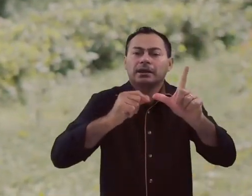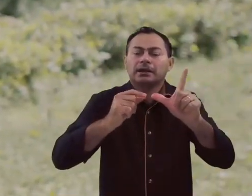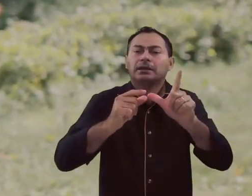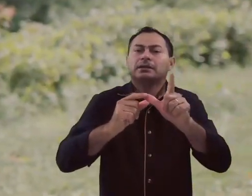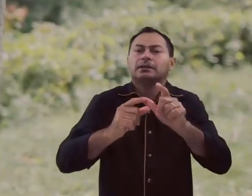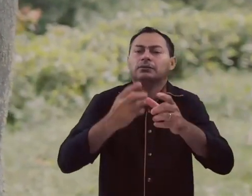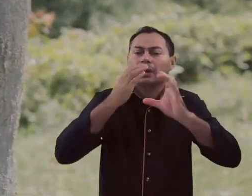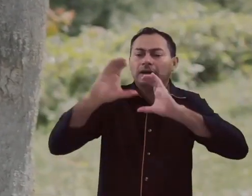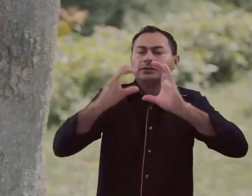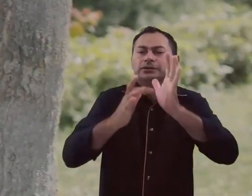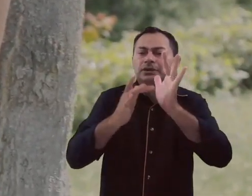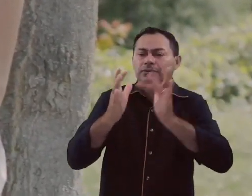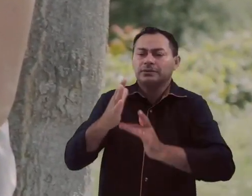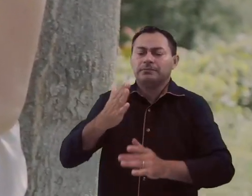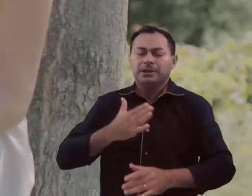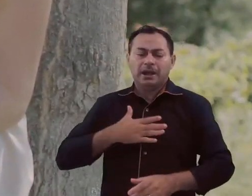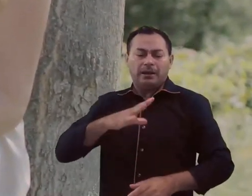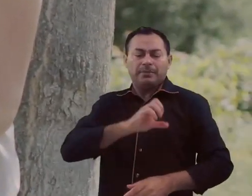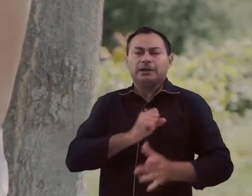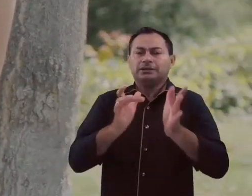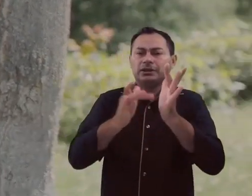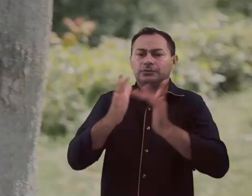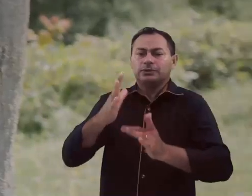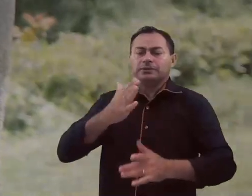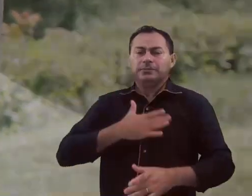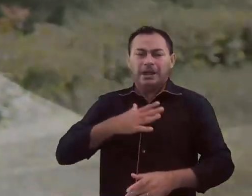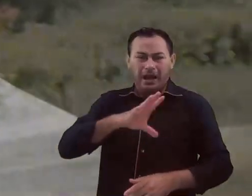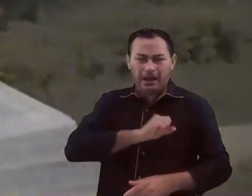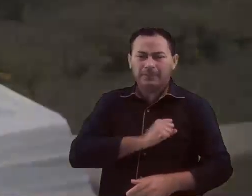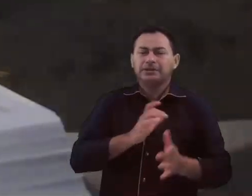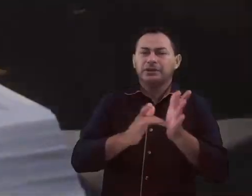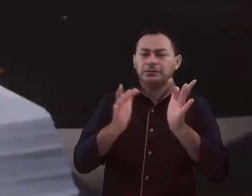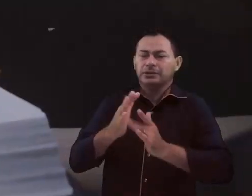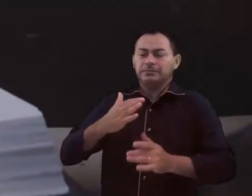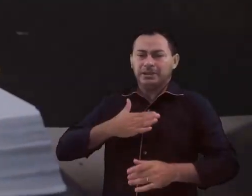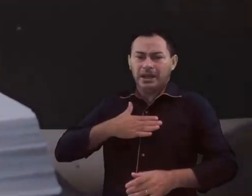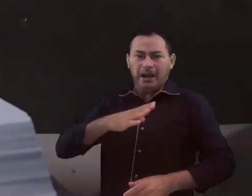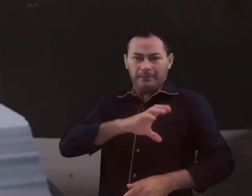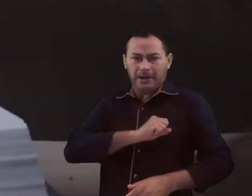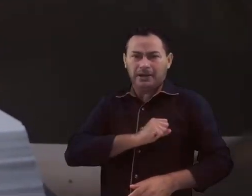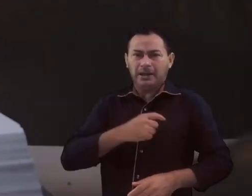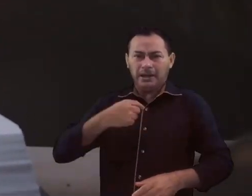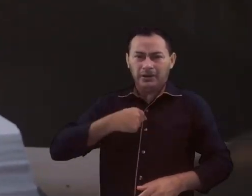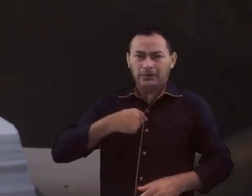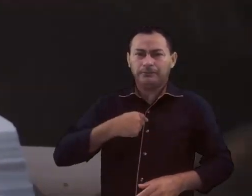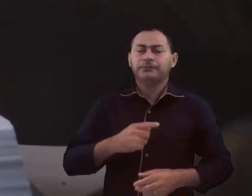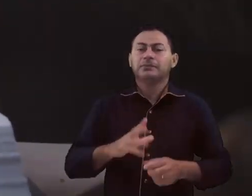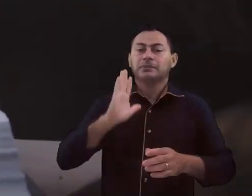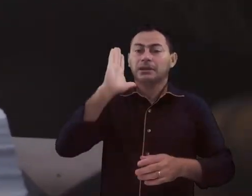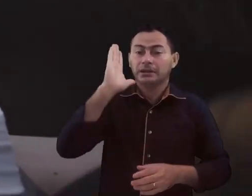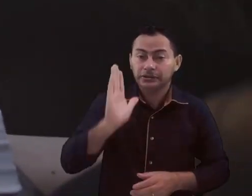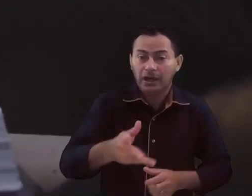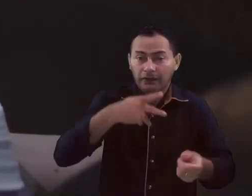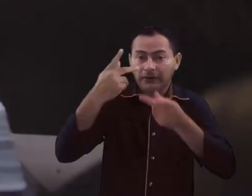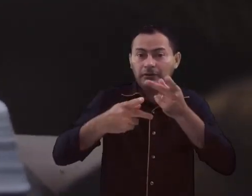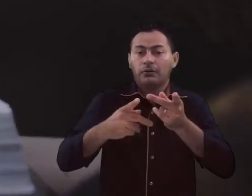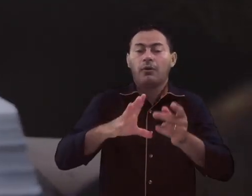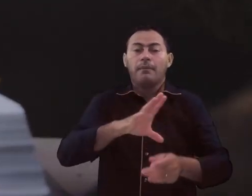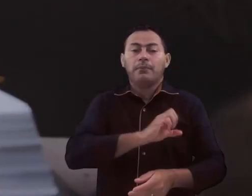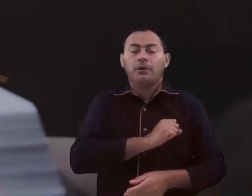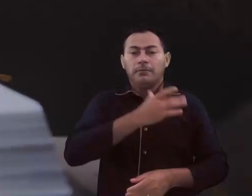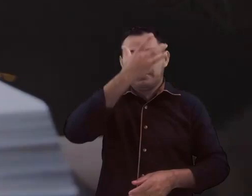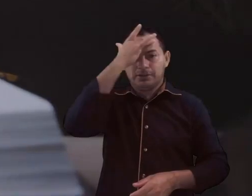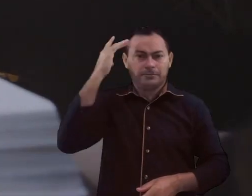cântico: Jesus me ama, Jesus me ama, Jesus me ama. A Bíblia diz assim. Já falamos sobre o amor de